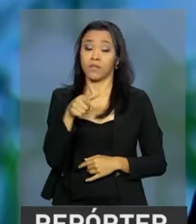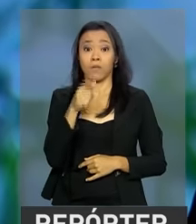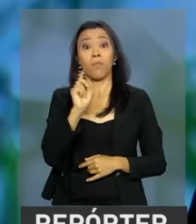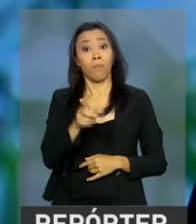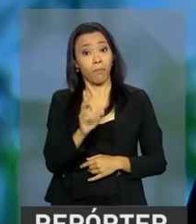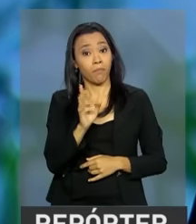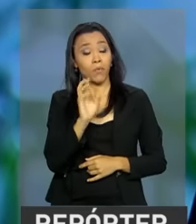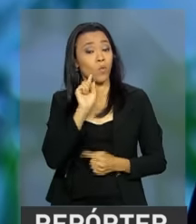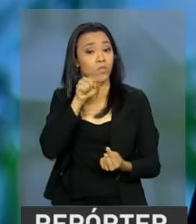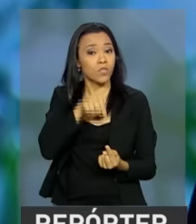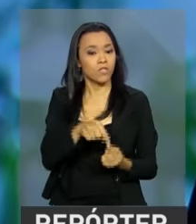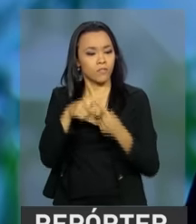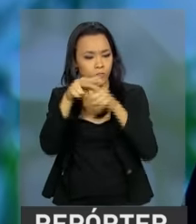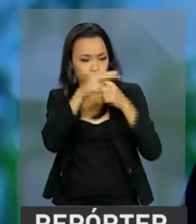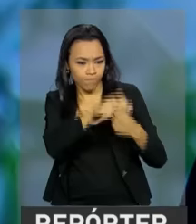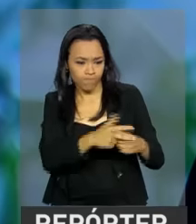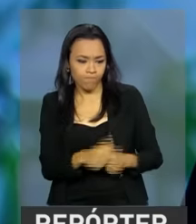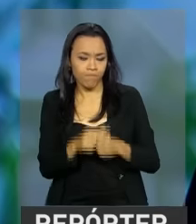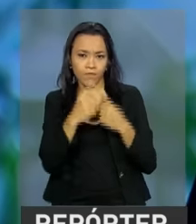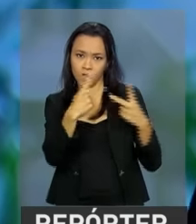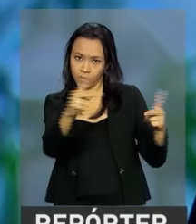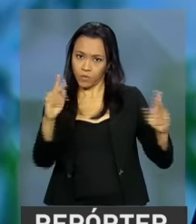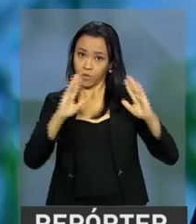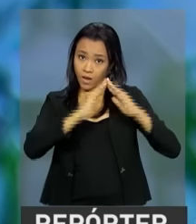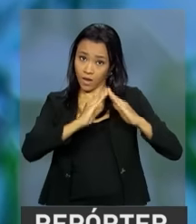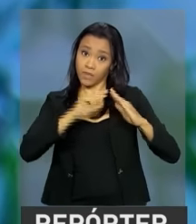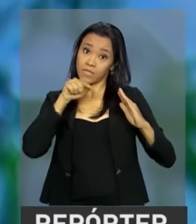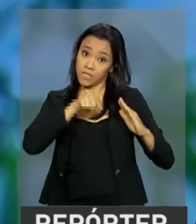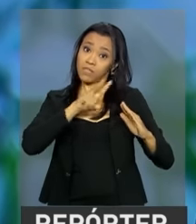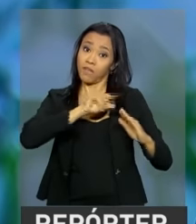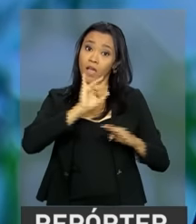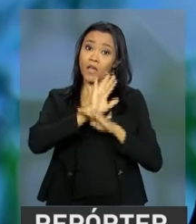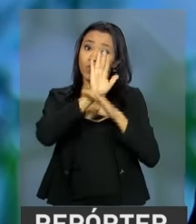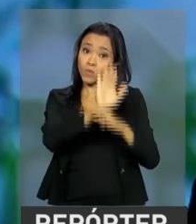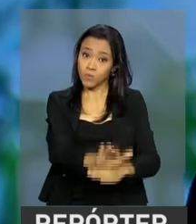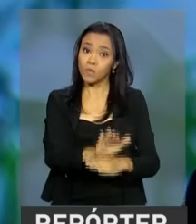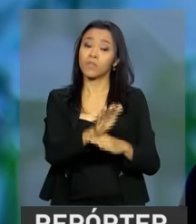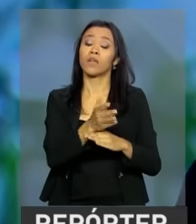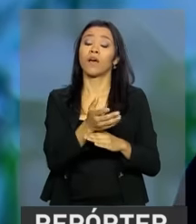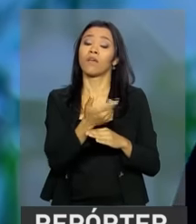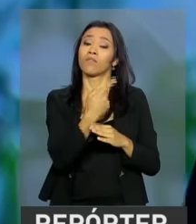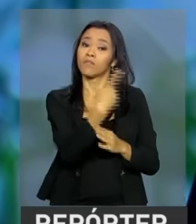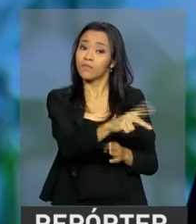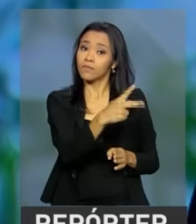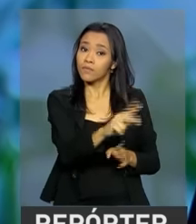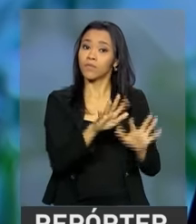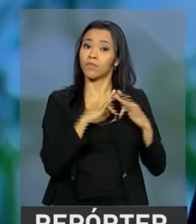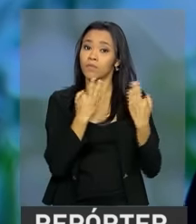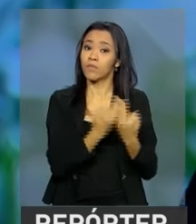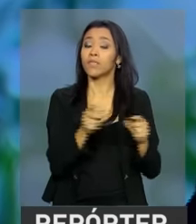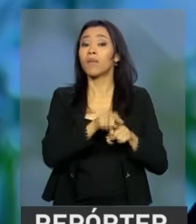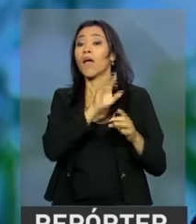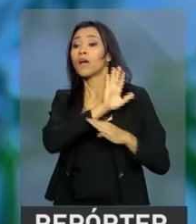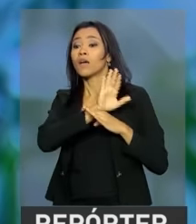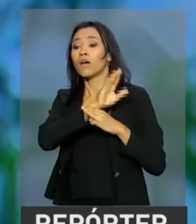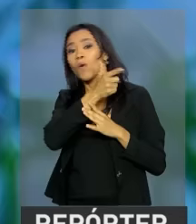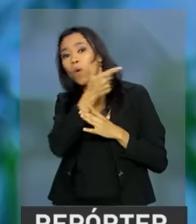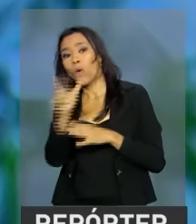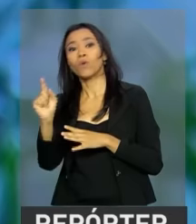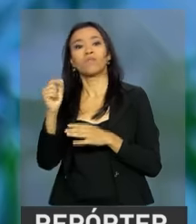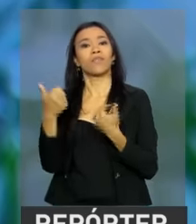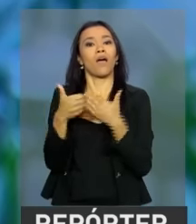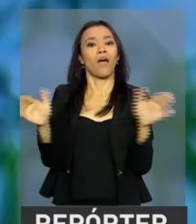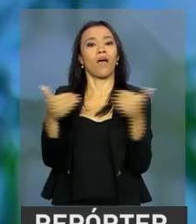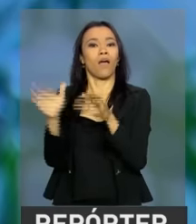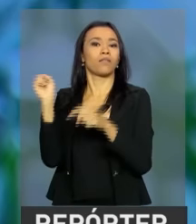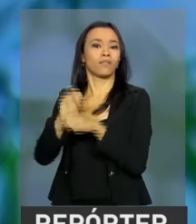reformar a sua casa isto de um lado ajuda você mas ajuda também a ideia do emprego porque isso significa